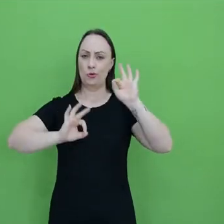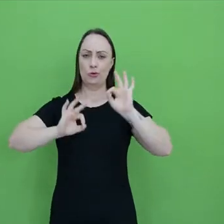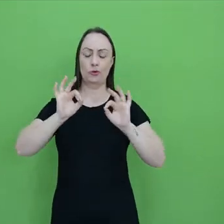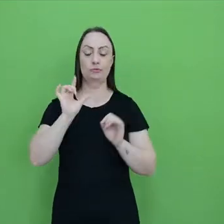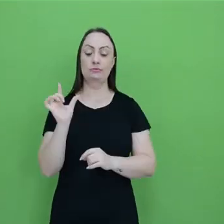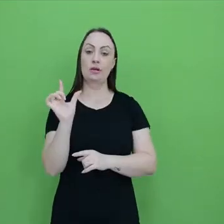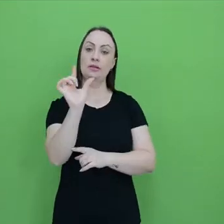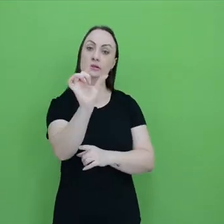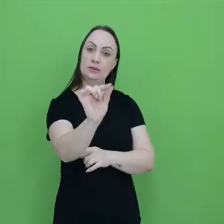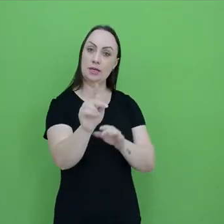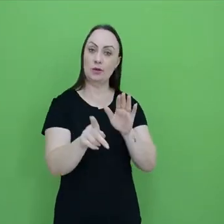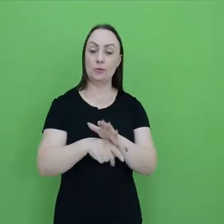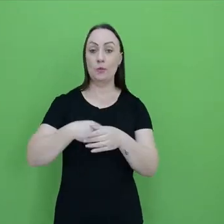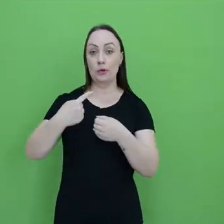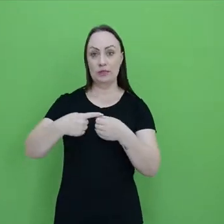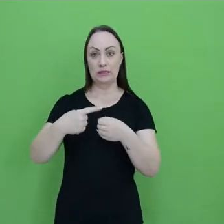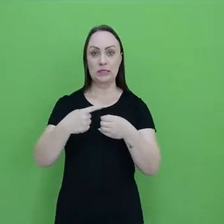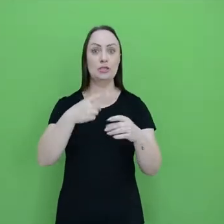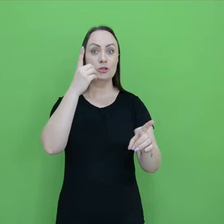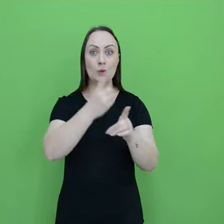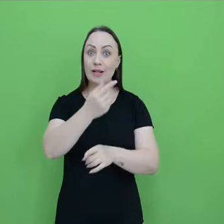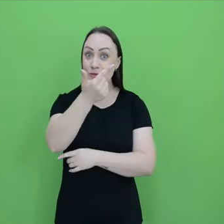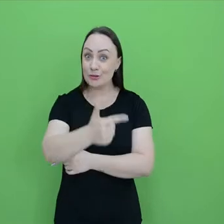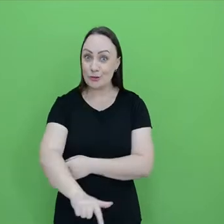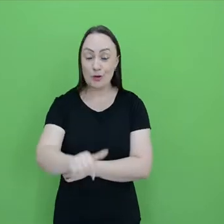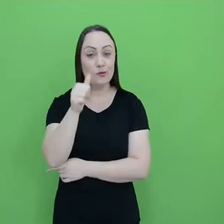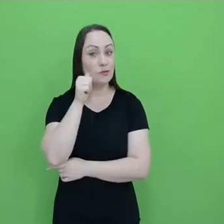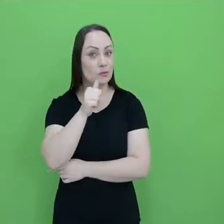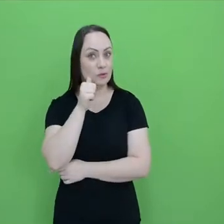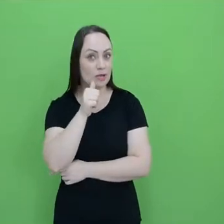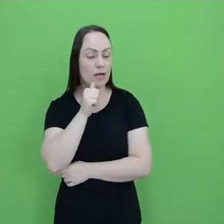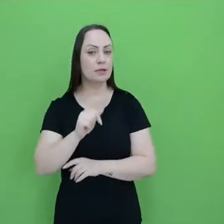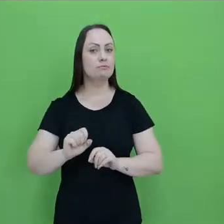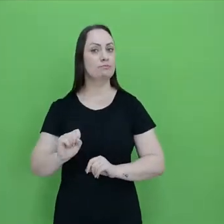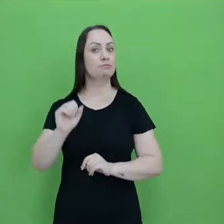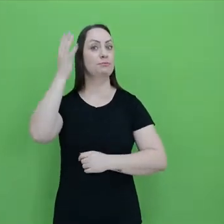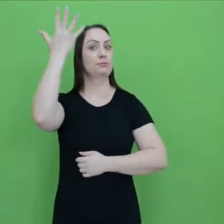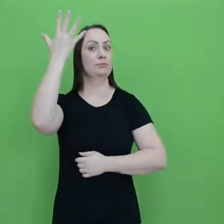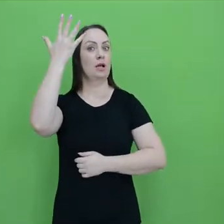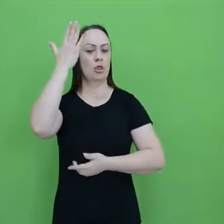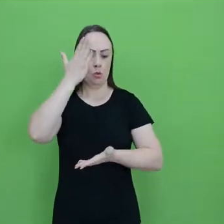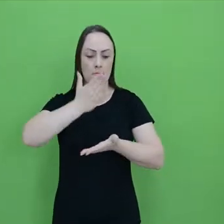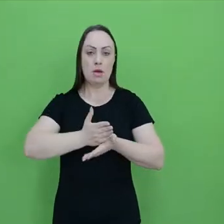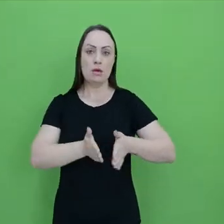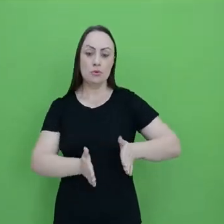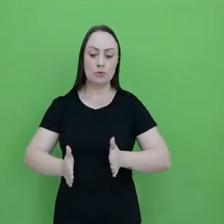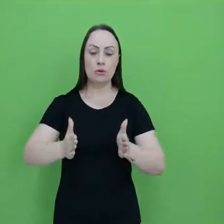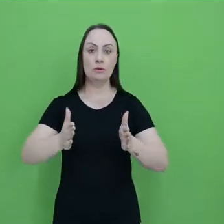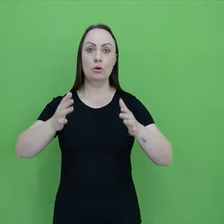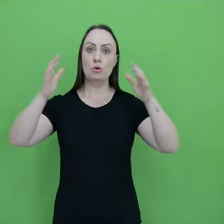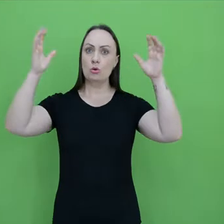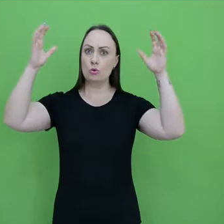saiu em direção à cidade para encontrar novamente a mulher. Acontece que no meio do caminho,